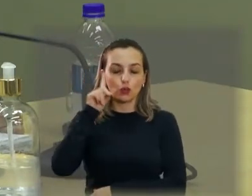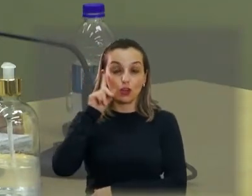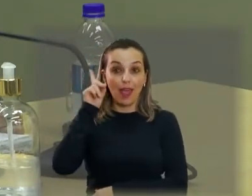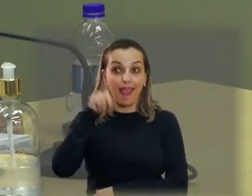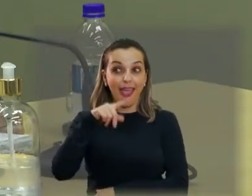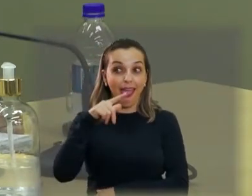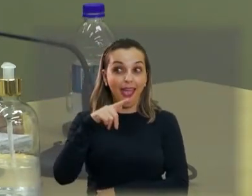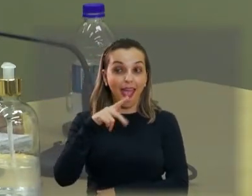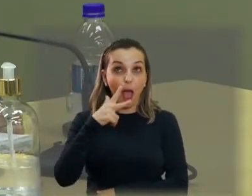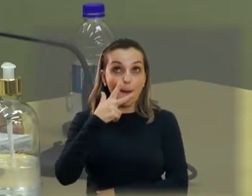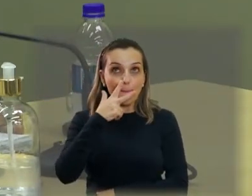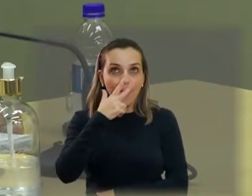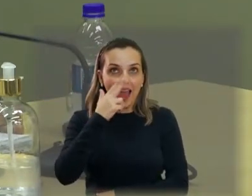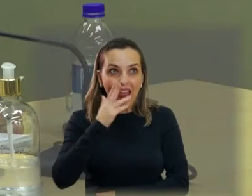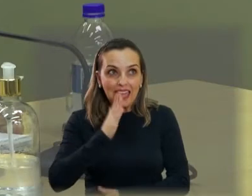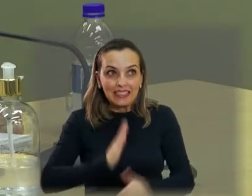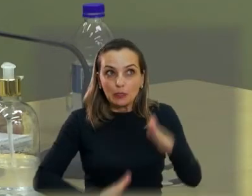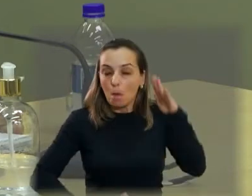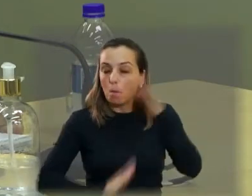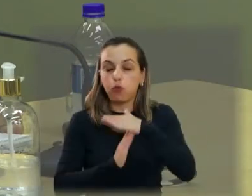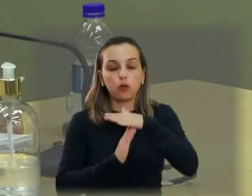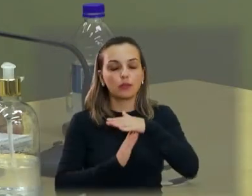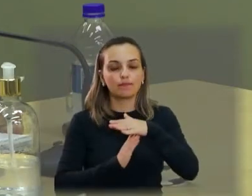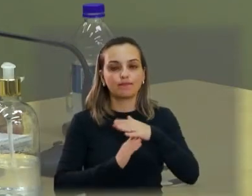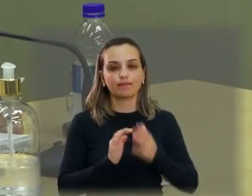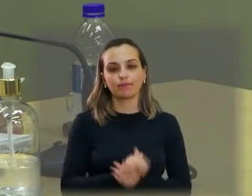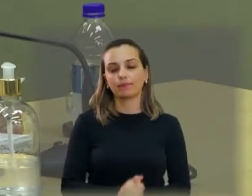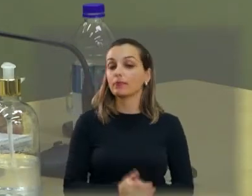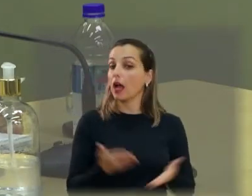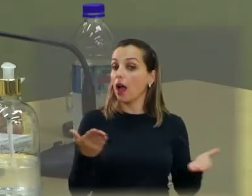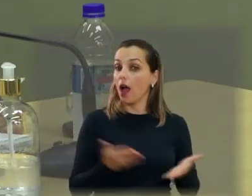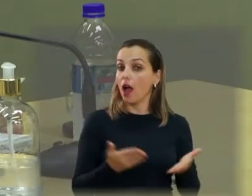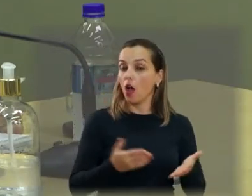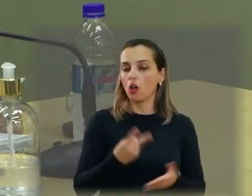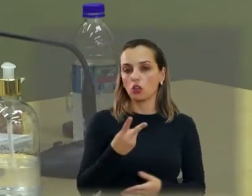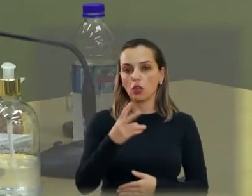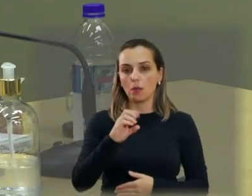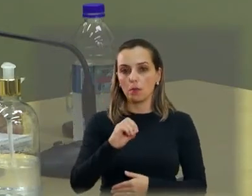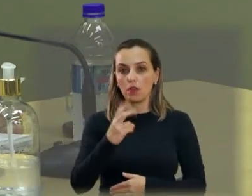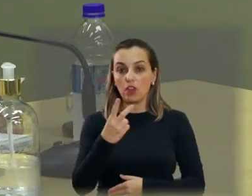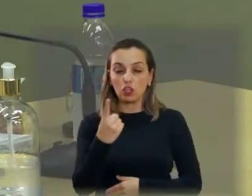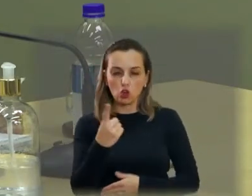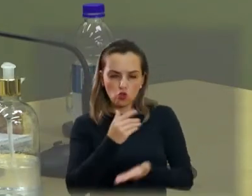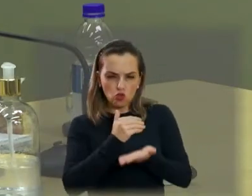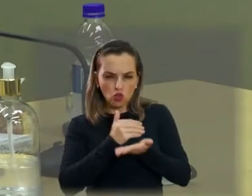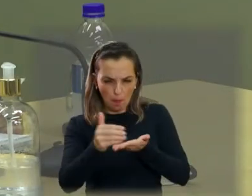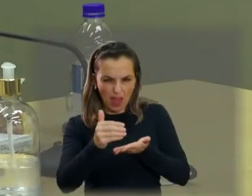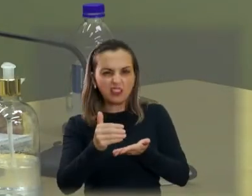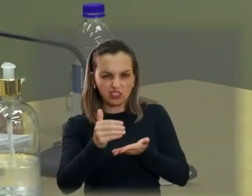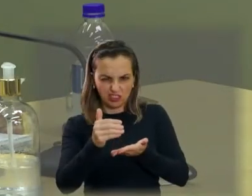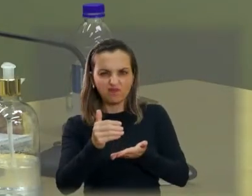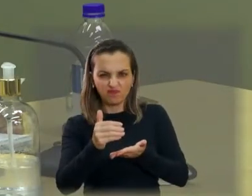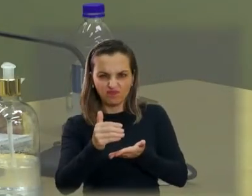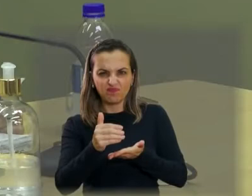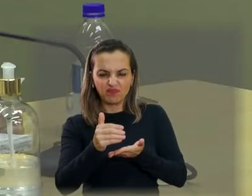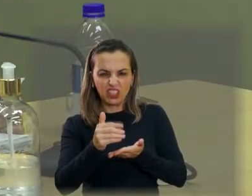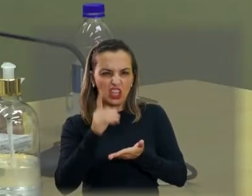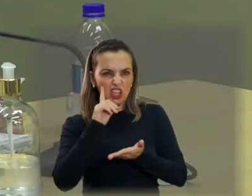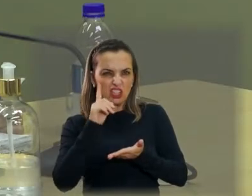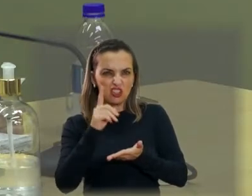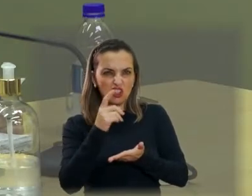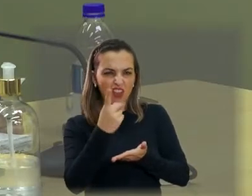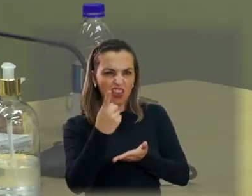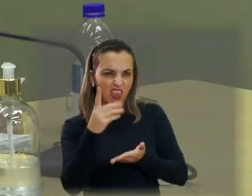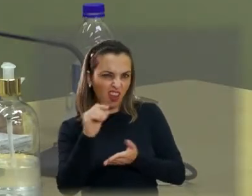achava muito. Em 2021, logo no começo, por volta do décimo dia